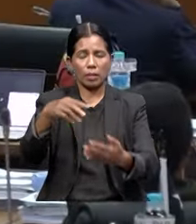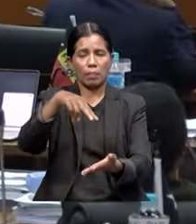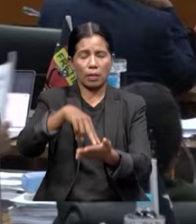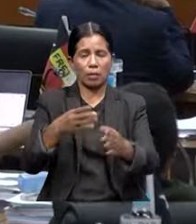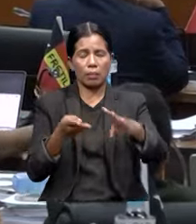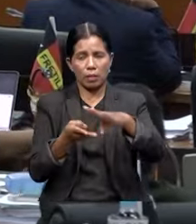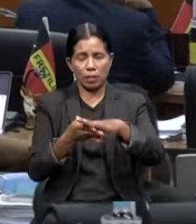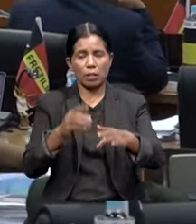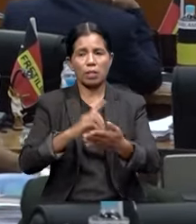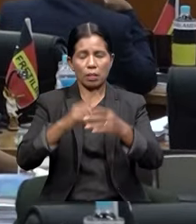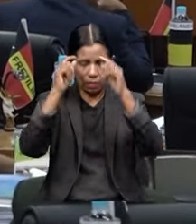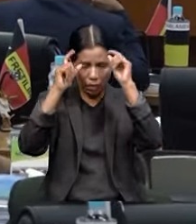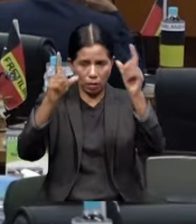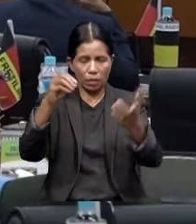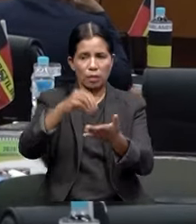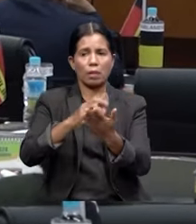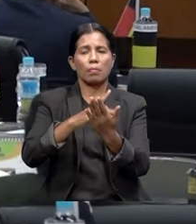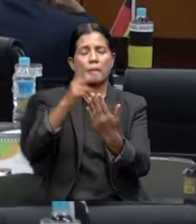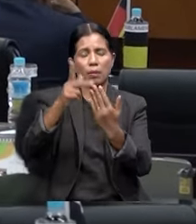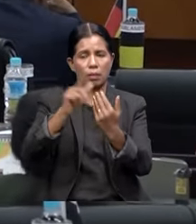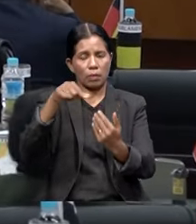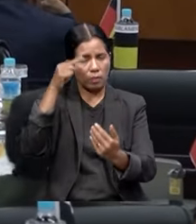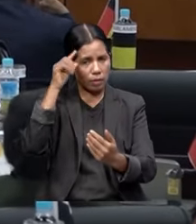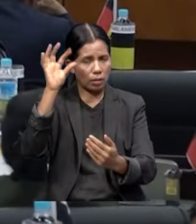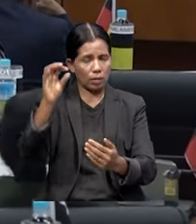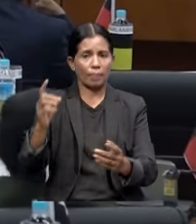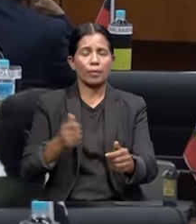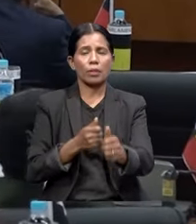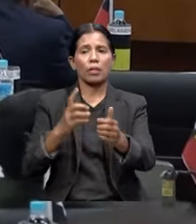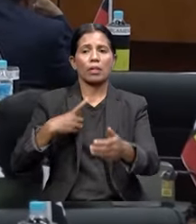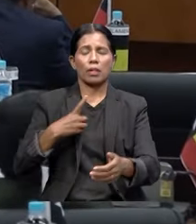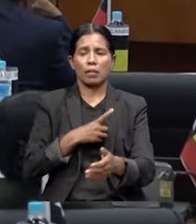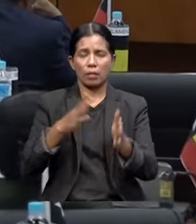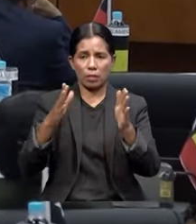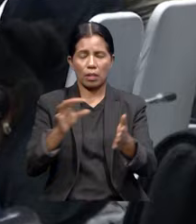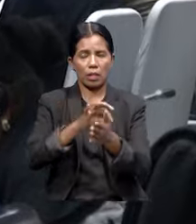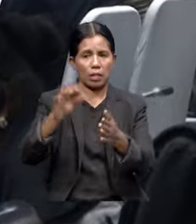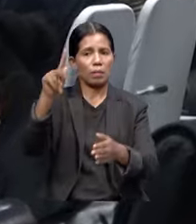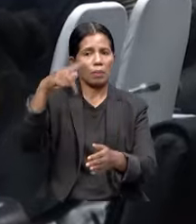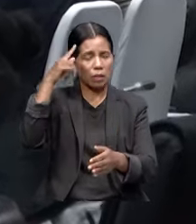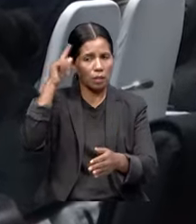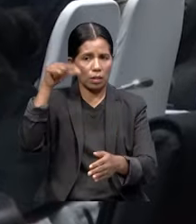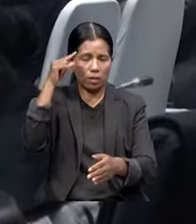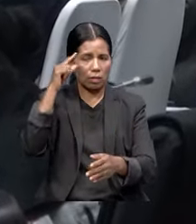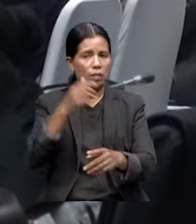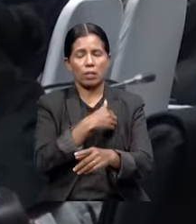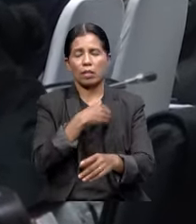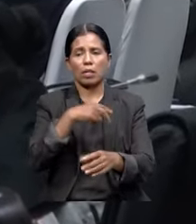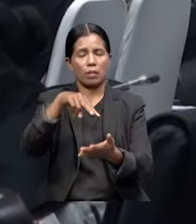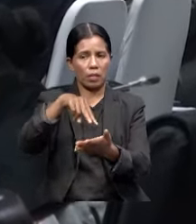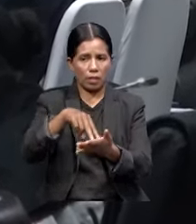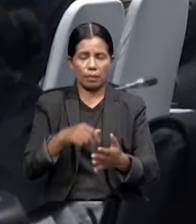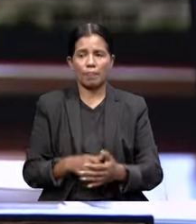Timor-Leste, neve uma traça ona e programa governo da CNN. Tamba tu deputada ne, mas que descreve ona e política governo, mas be será o que